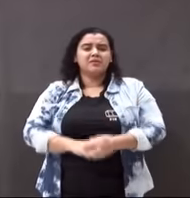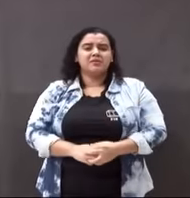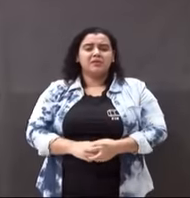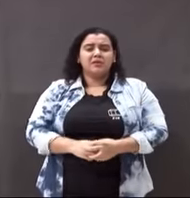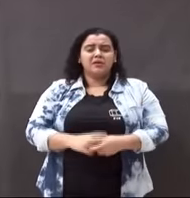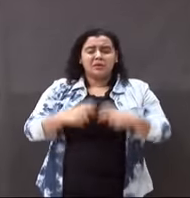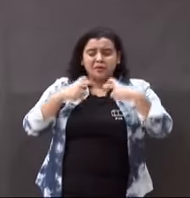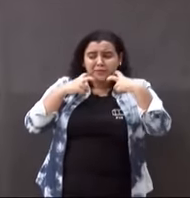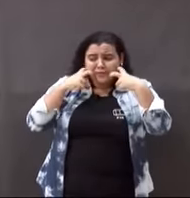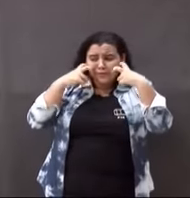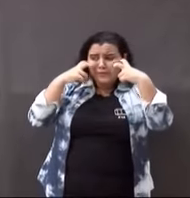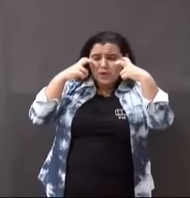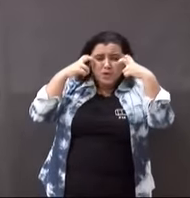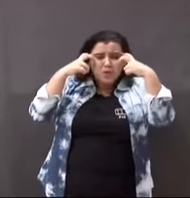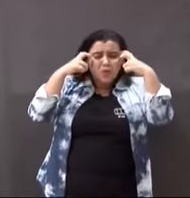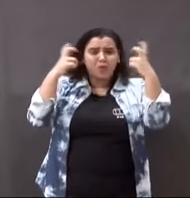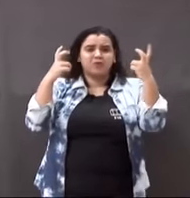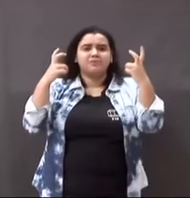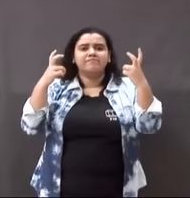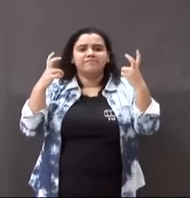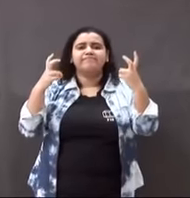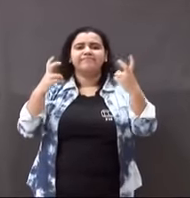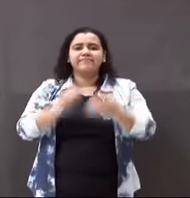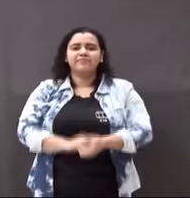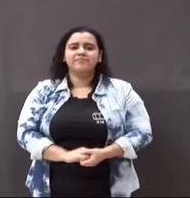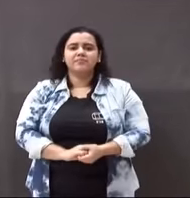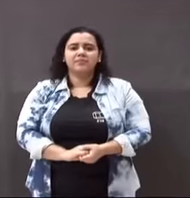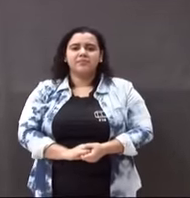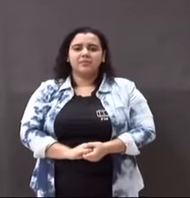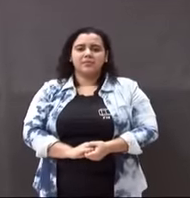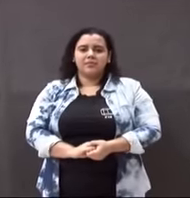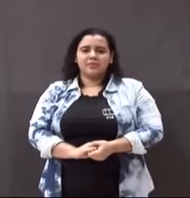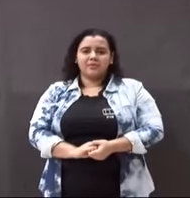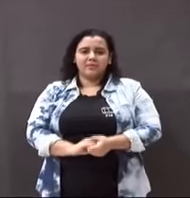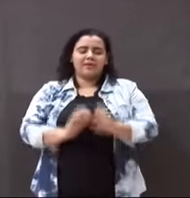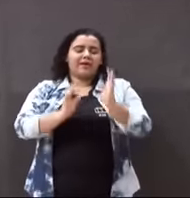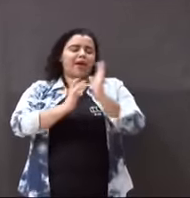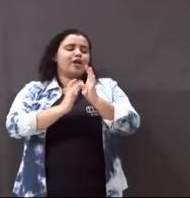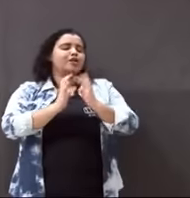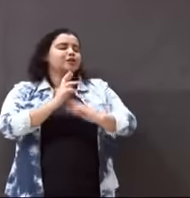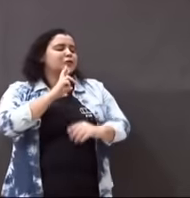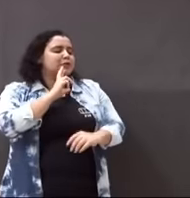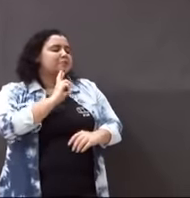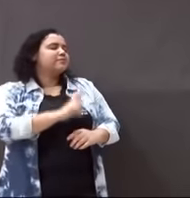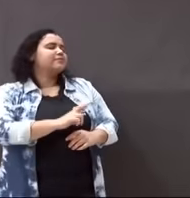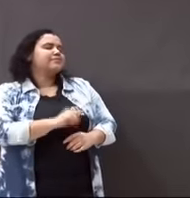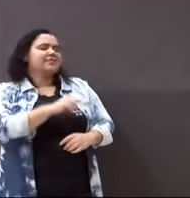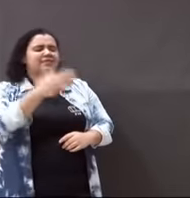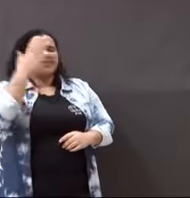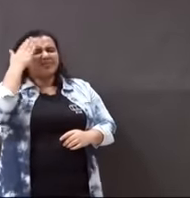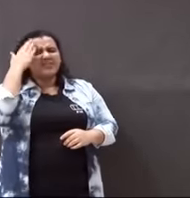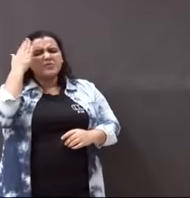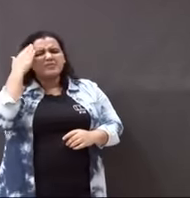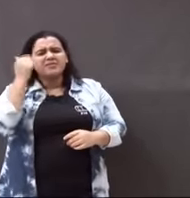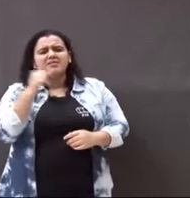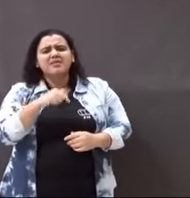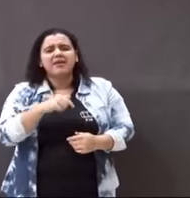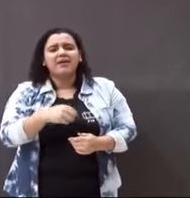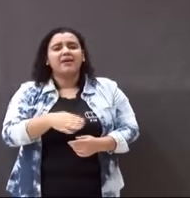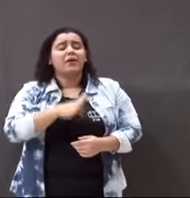De vergonha. Que eu tô passando. Aí parece que Jesus disse assim: Pedro, você sabe quem tá falando com você?